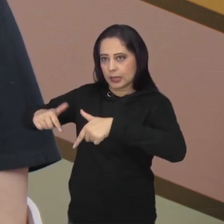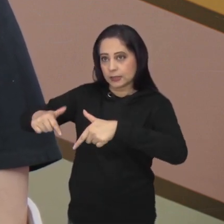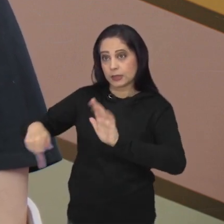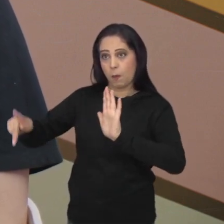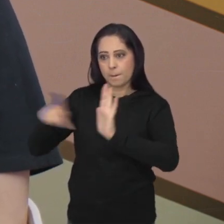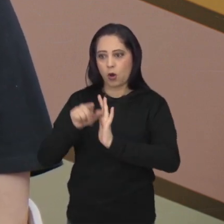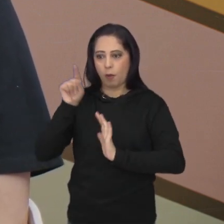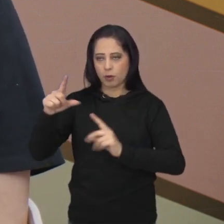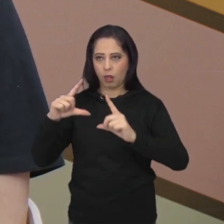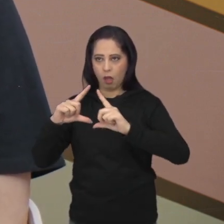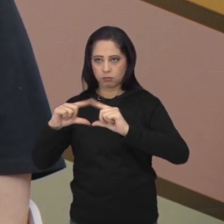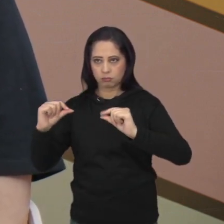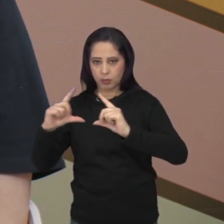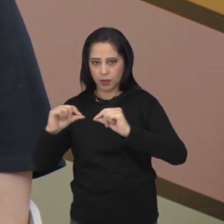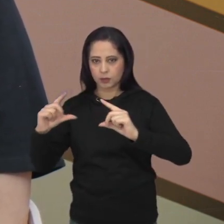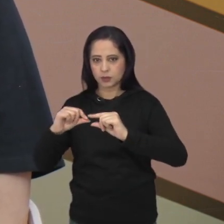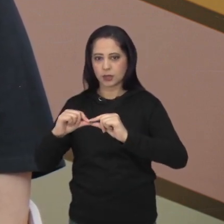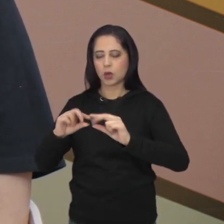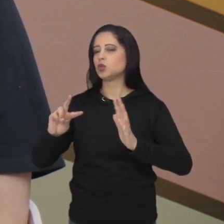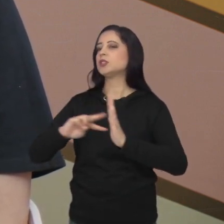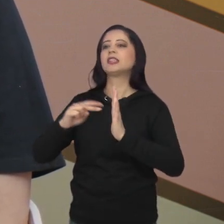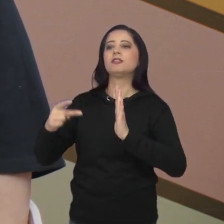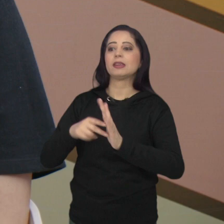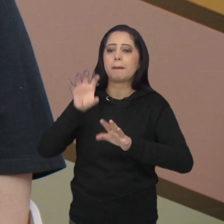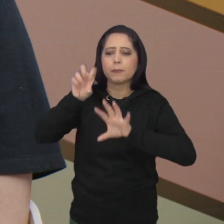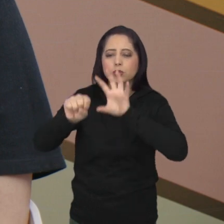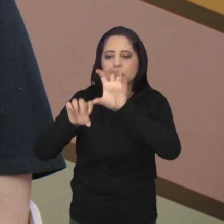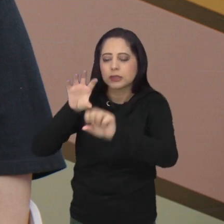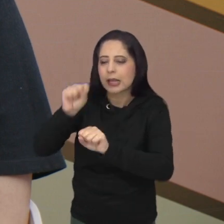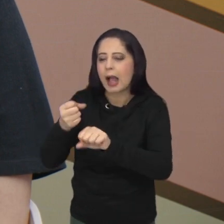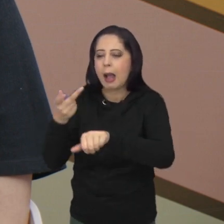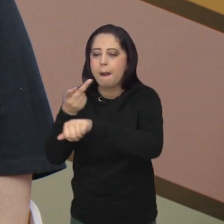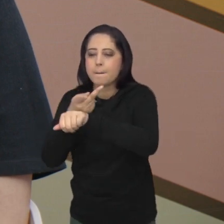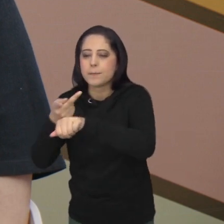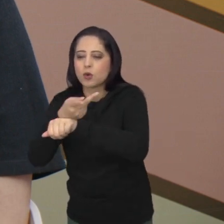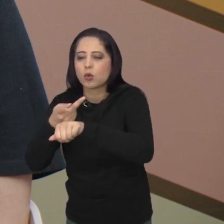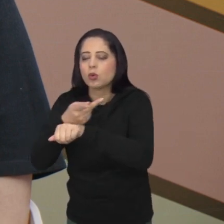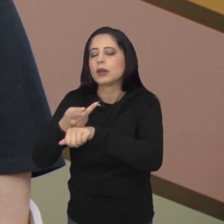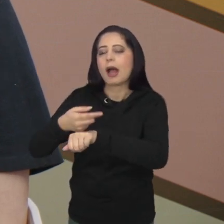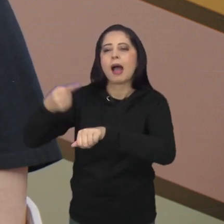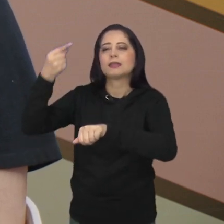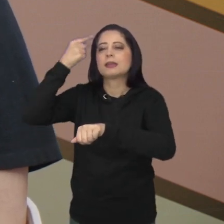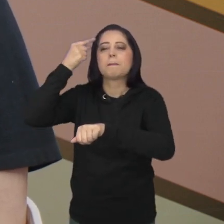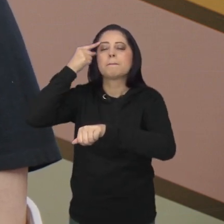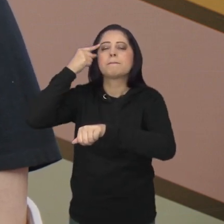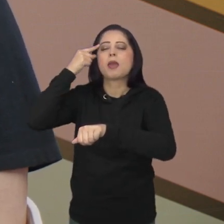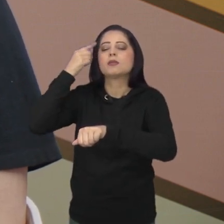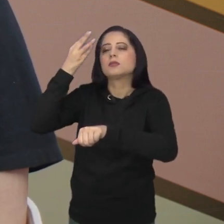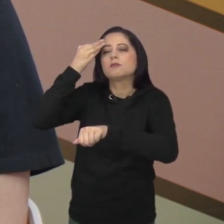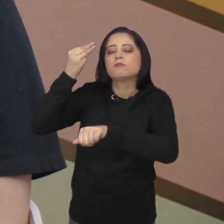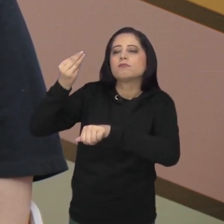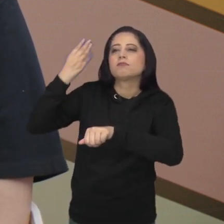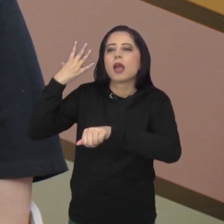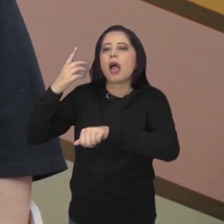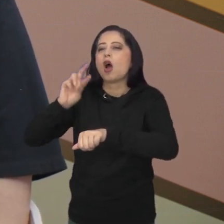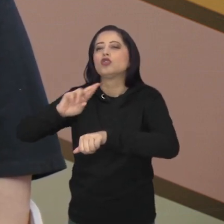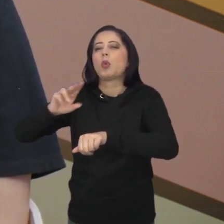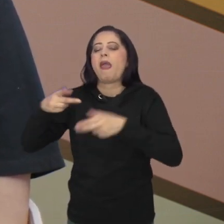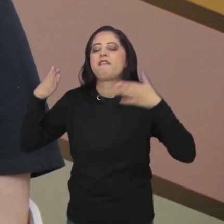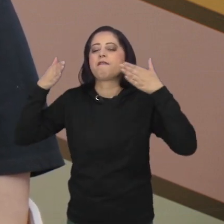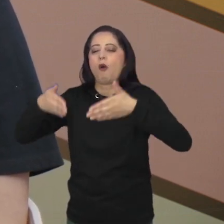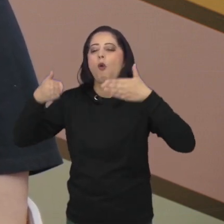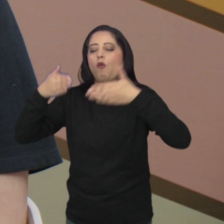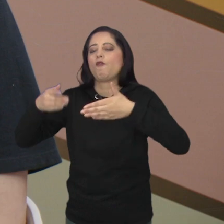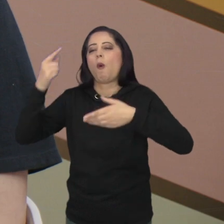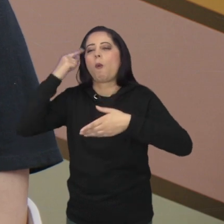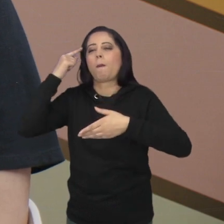tradições orientais, quando a gente fala de buscar o não pensar, né? O não se apegar